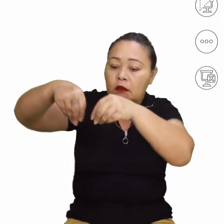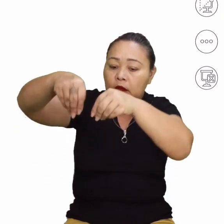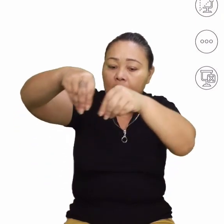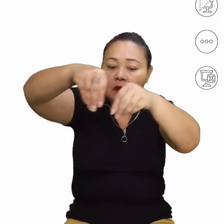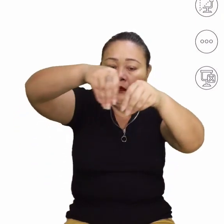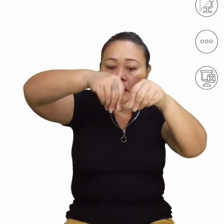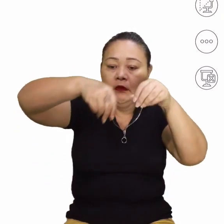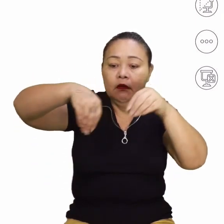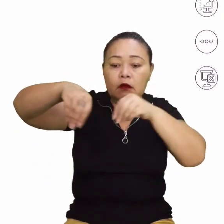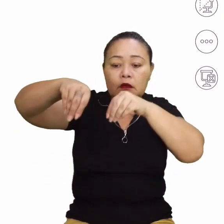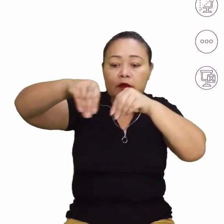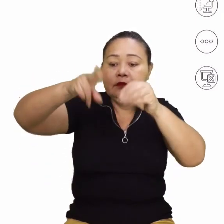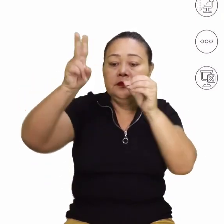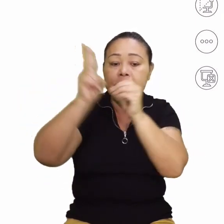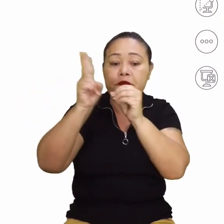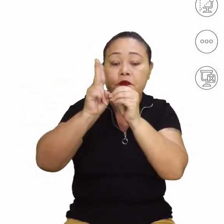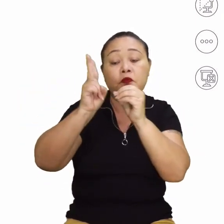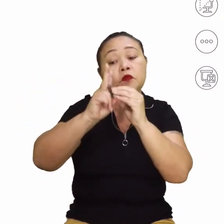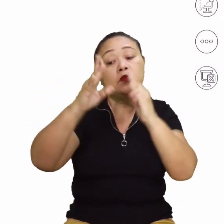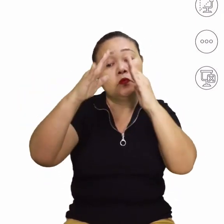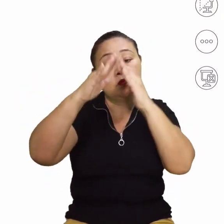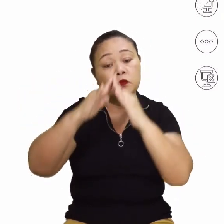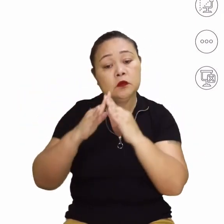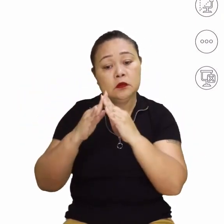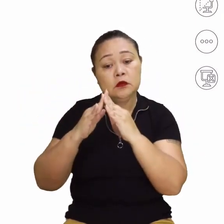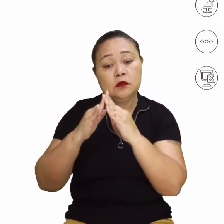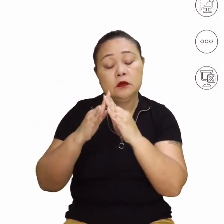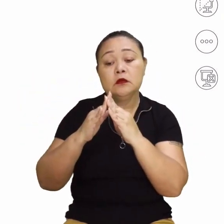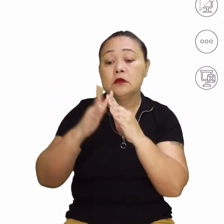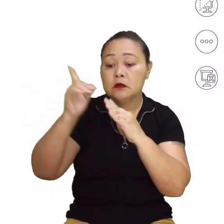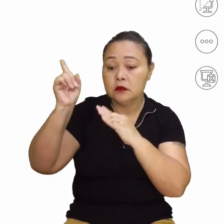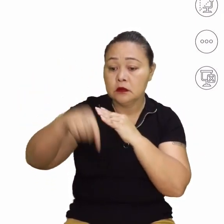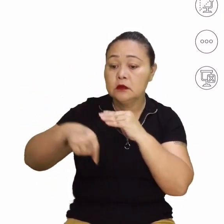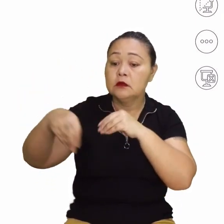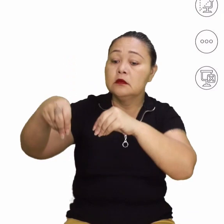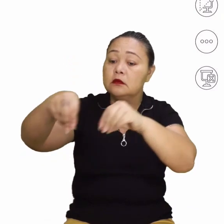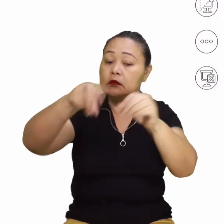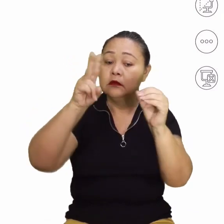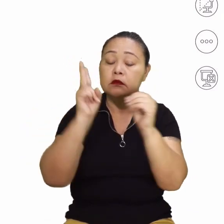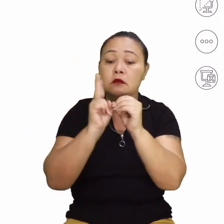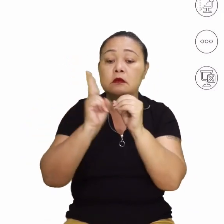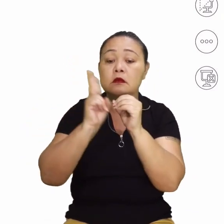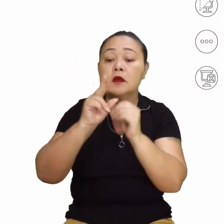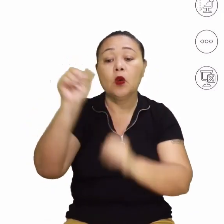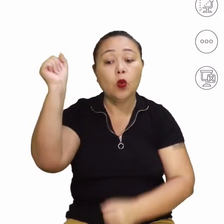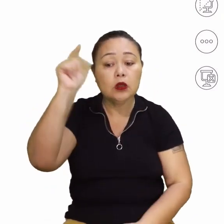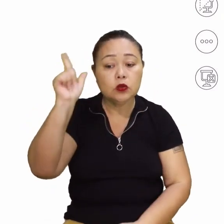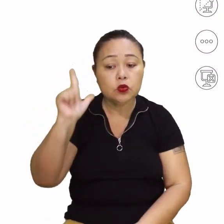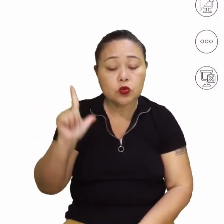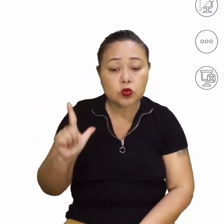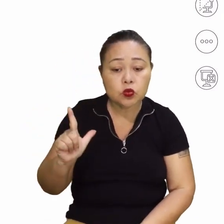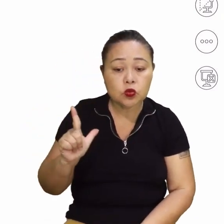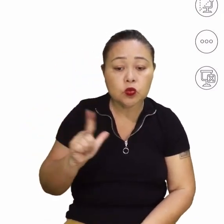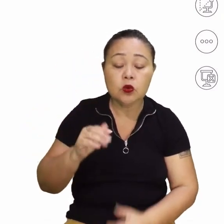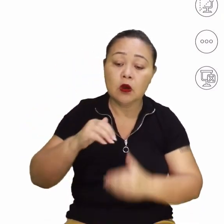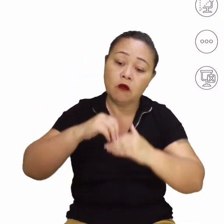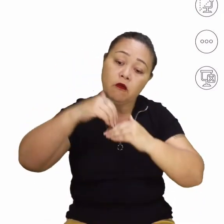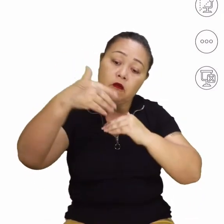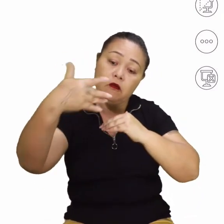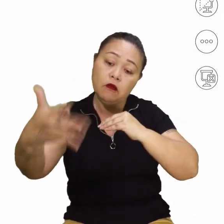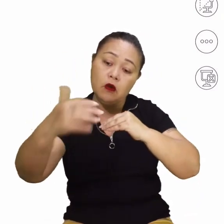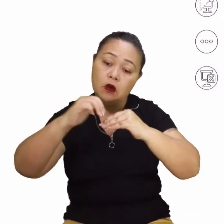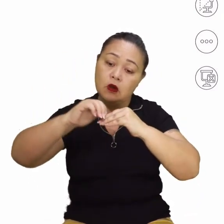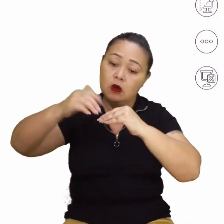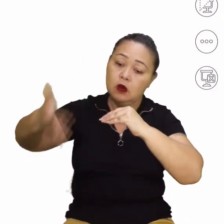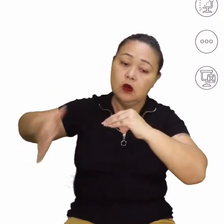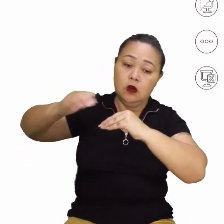indígenas Ok o domicílio dele é em terras indígenas e o azul é o fora de suas